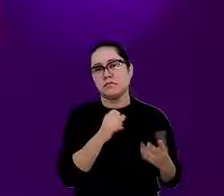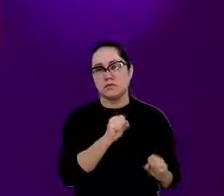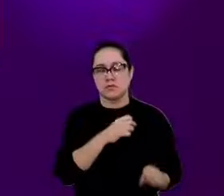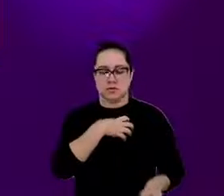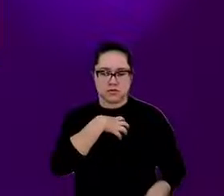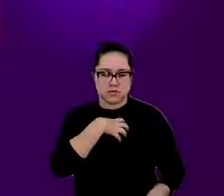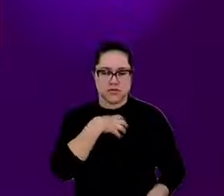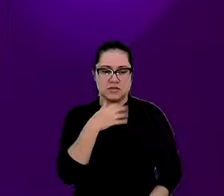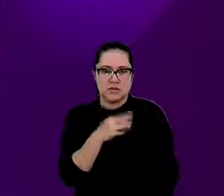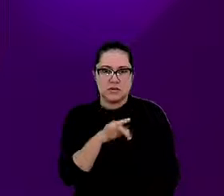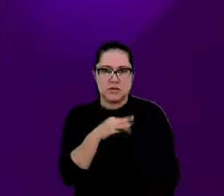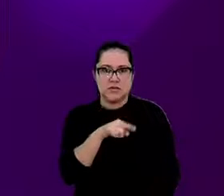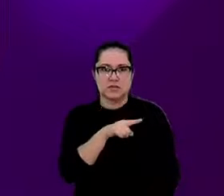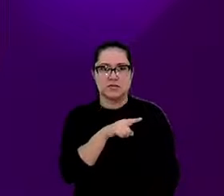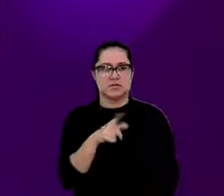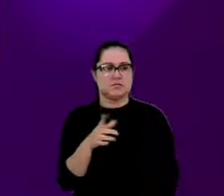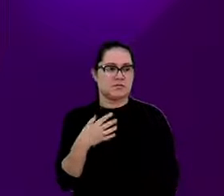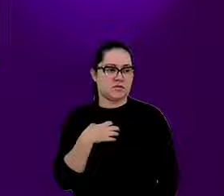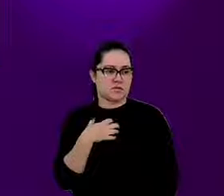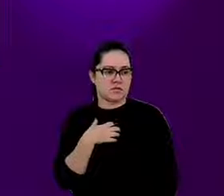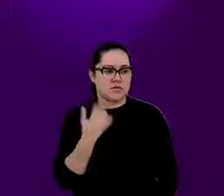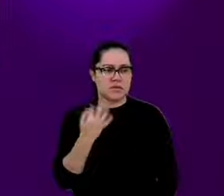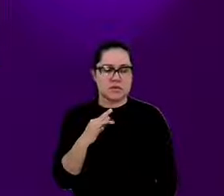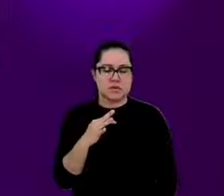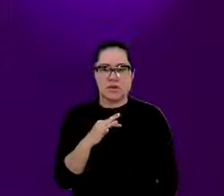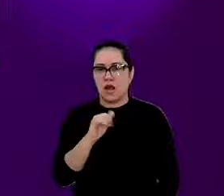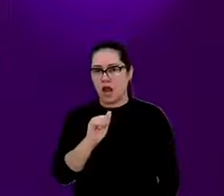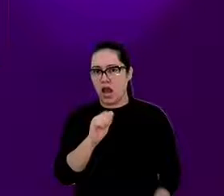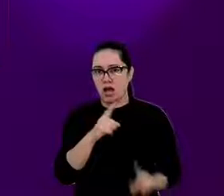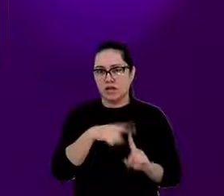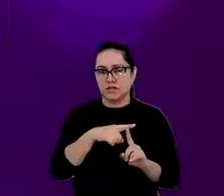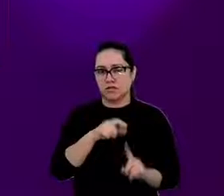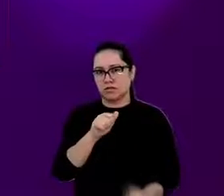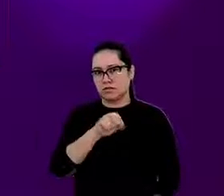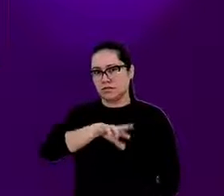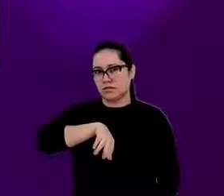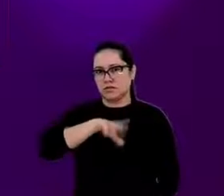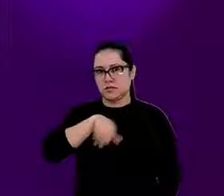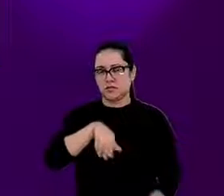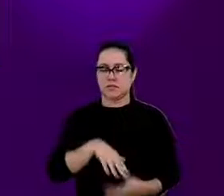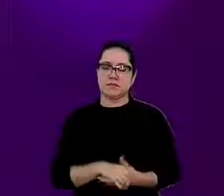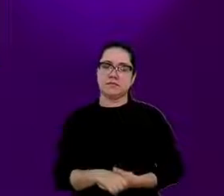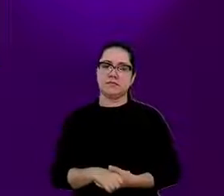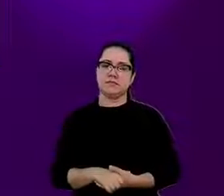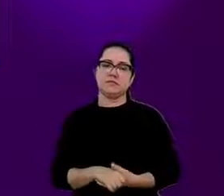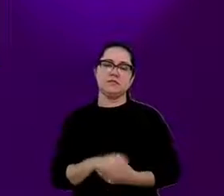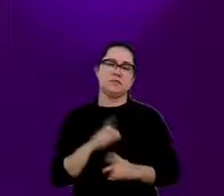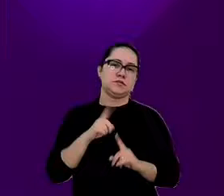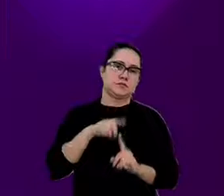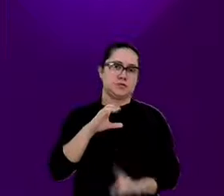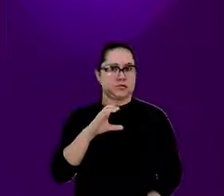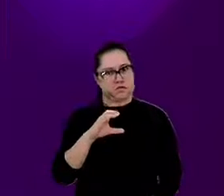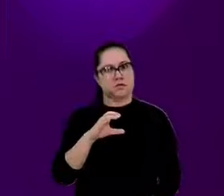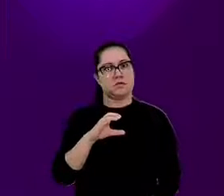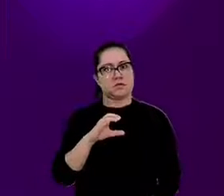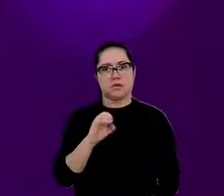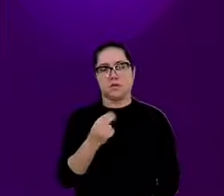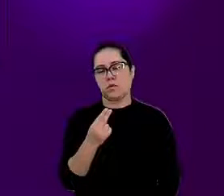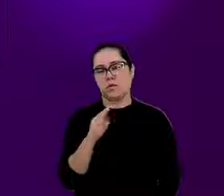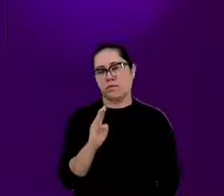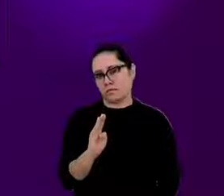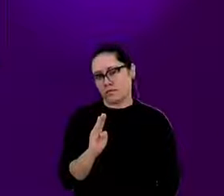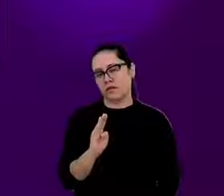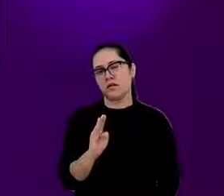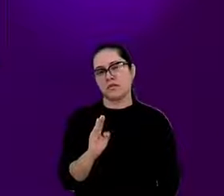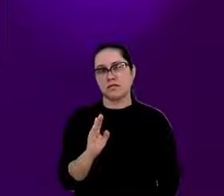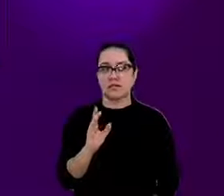que você defina como não sendo uma dor torácica tipo A, ou seja, pacientes com uma dor torácica tipo C, ou uma B que você está mais